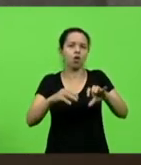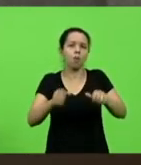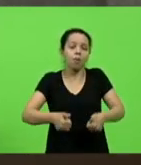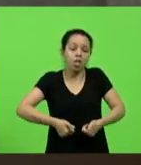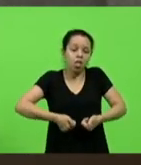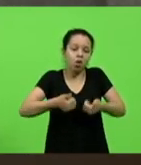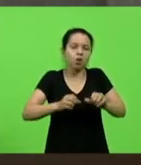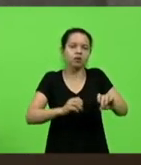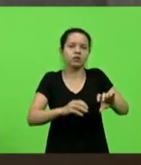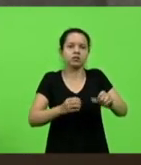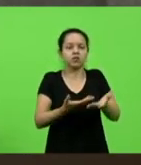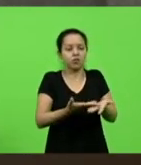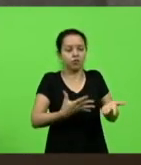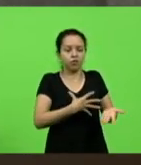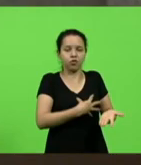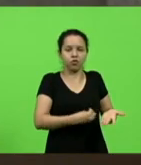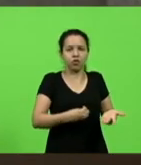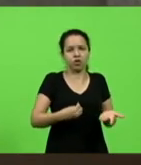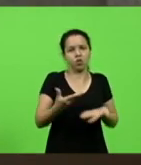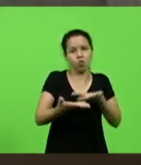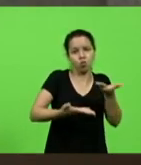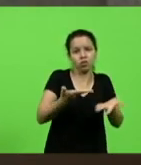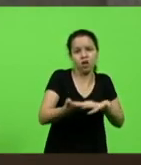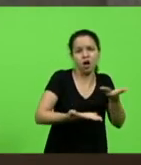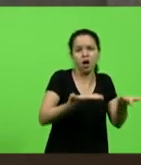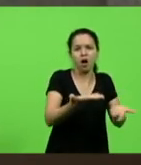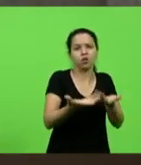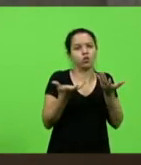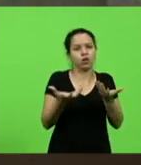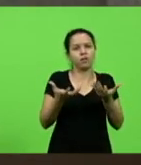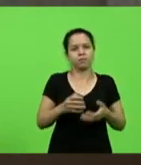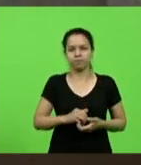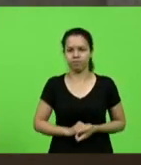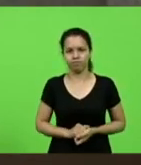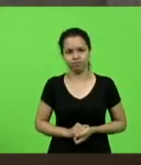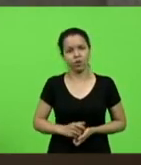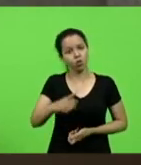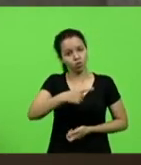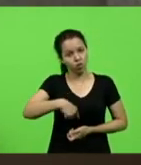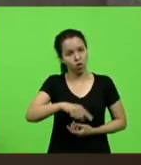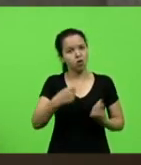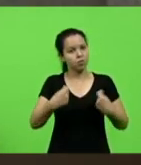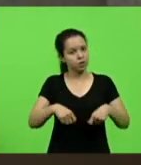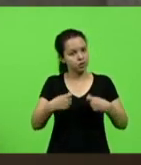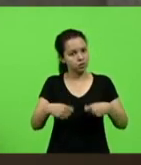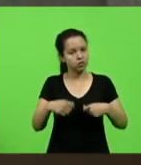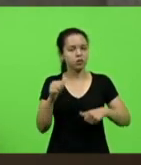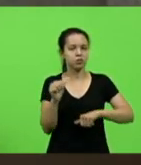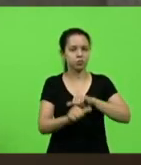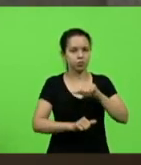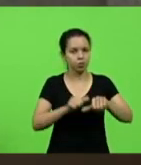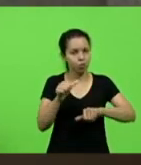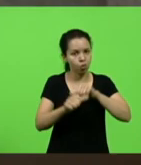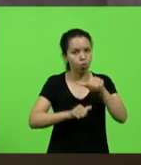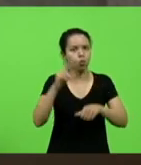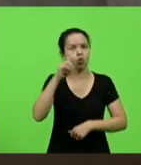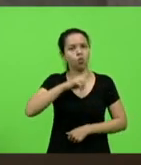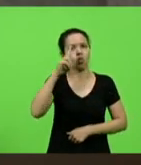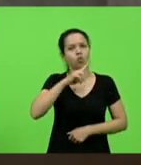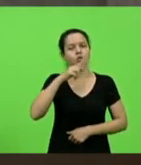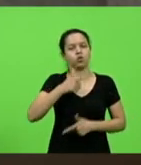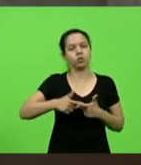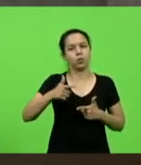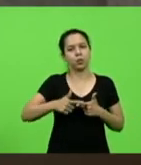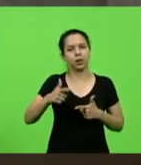cuidado. Eu creio que nós precisamos corrigir urgentemente esse problema.